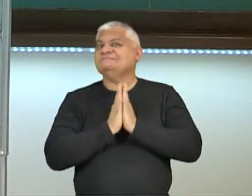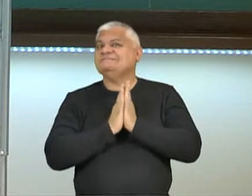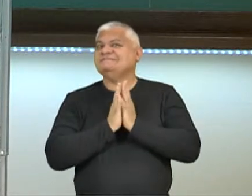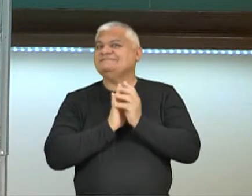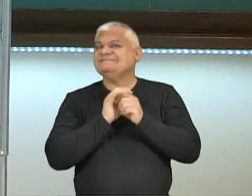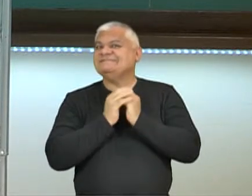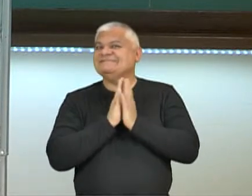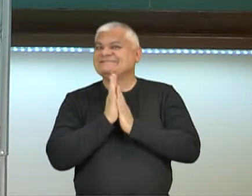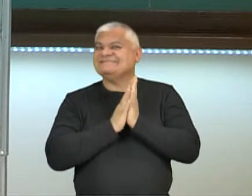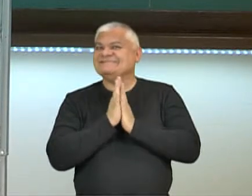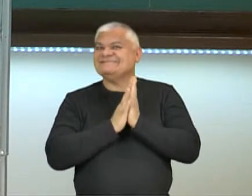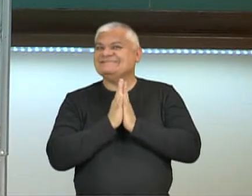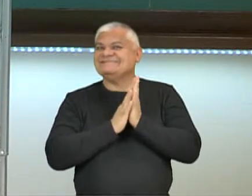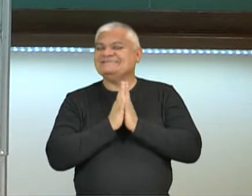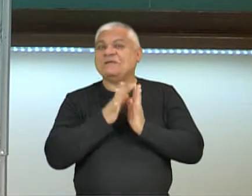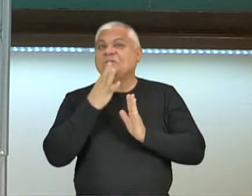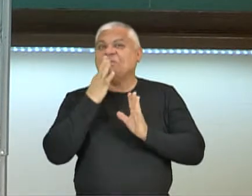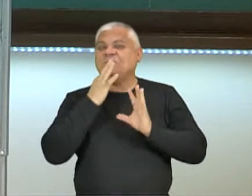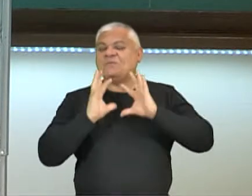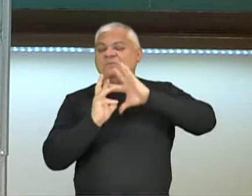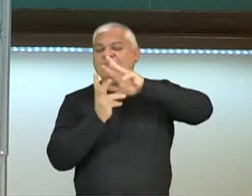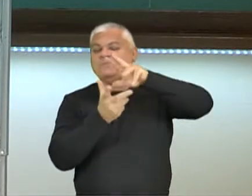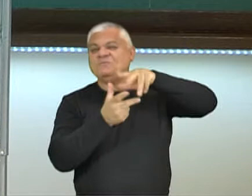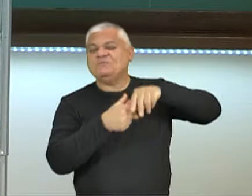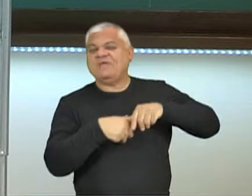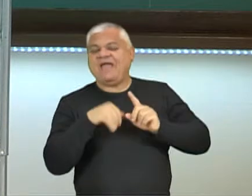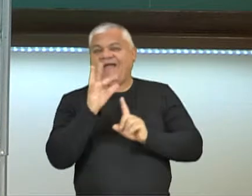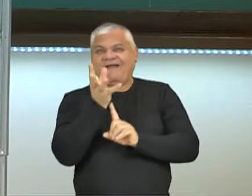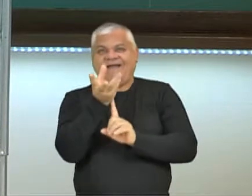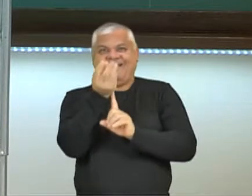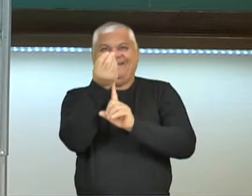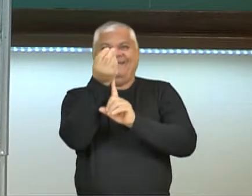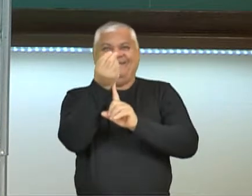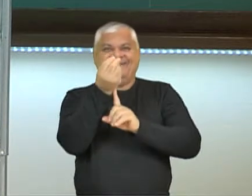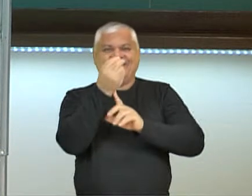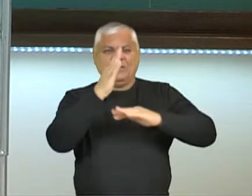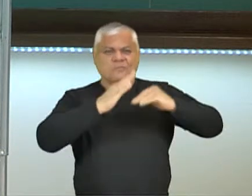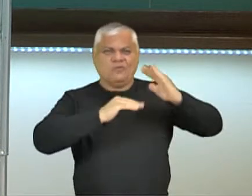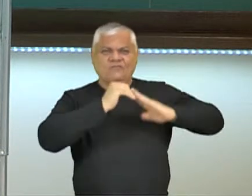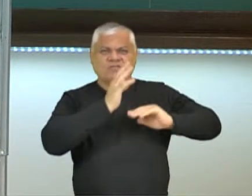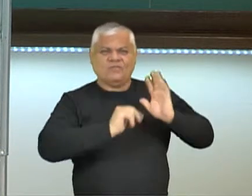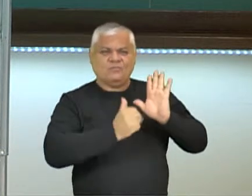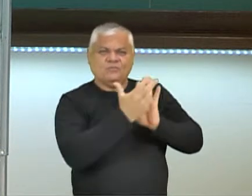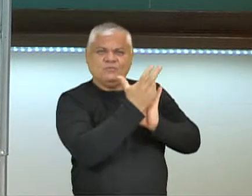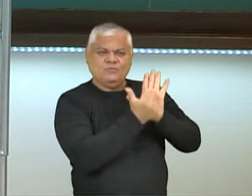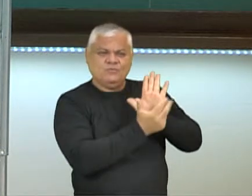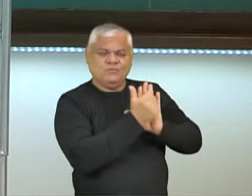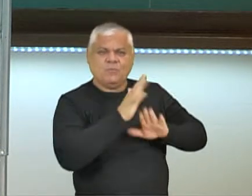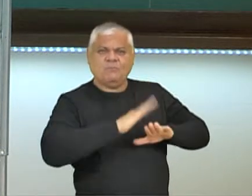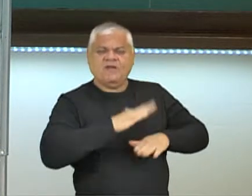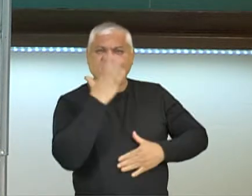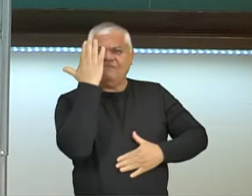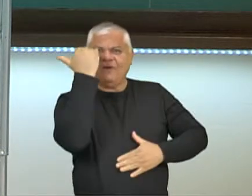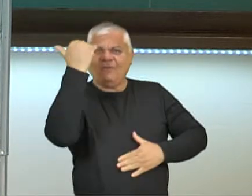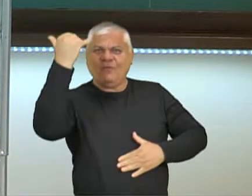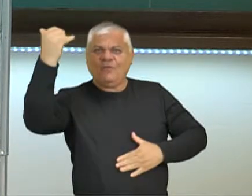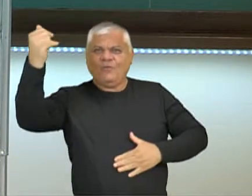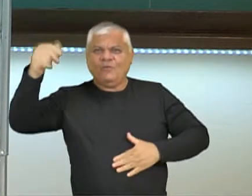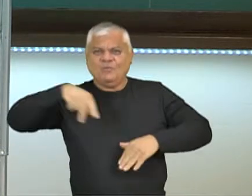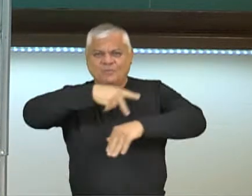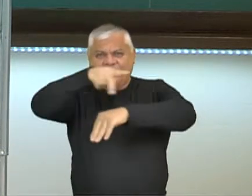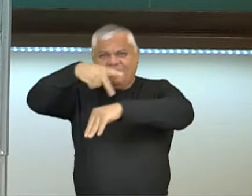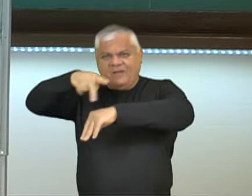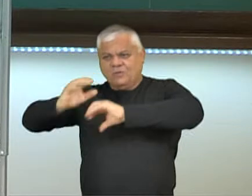tcharam! Vamos navegar um pouquinho no mundo da arte e vamos conhecer os pintores mais populares de alguns países.